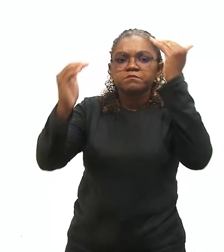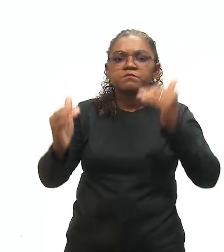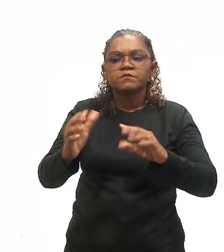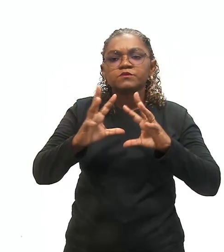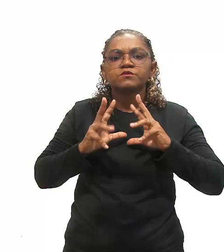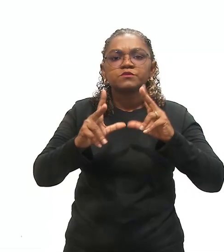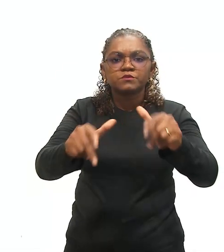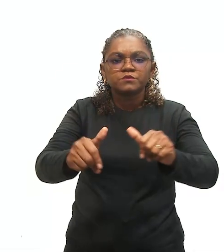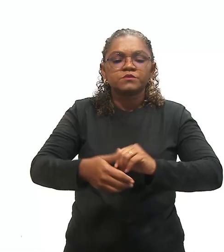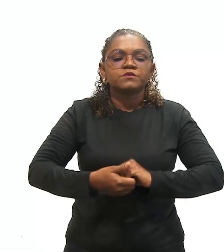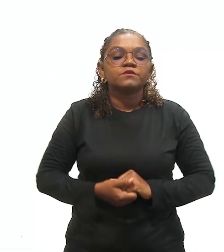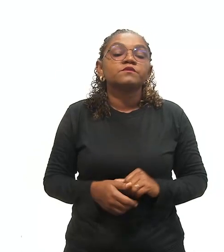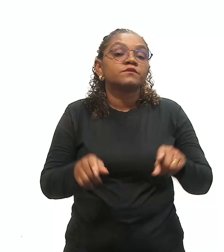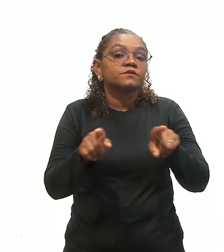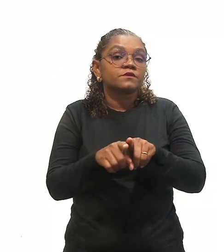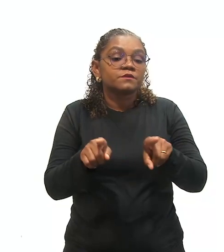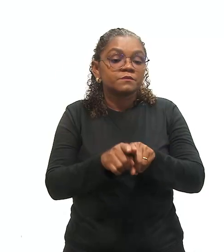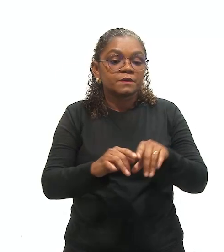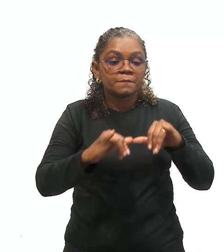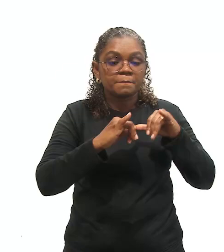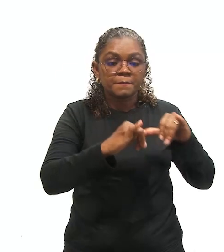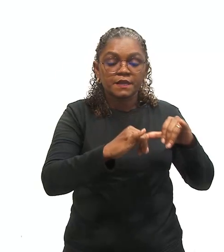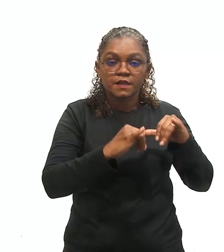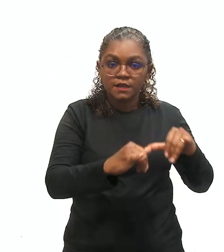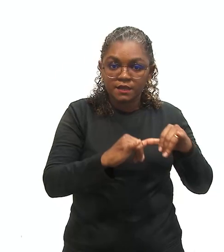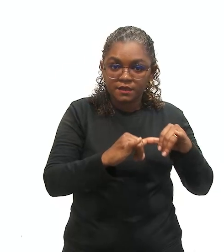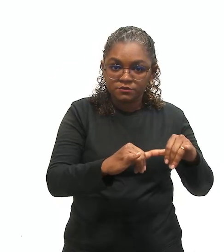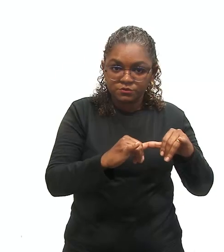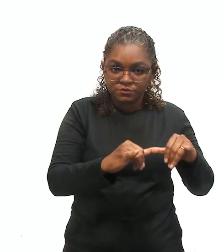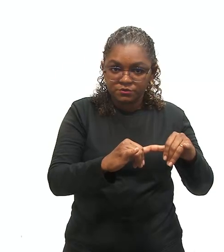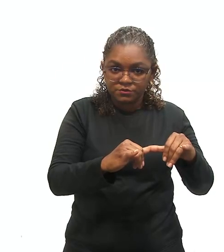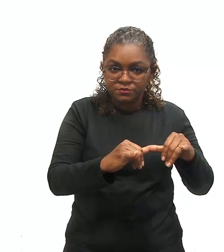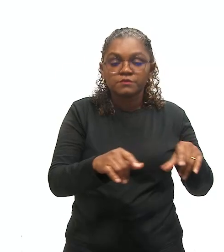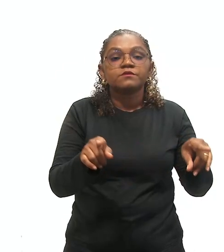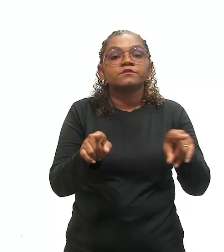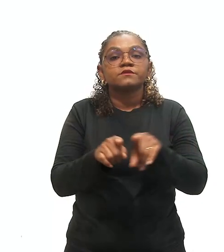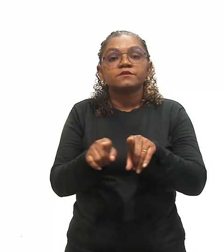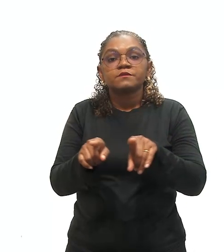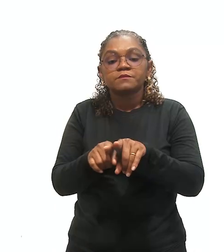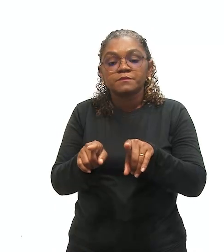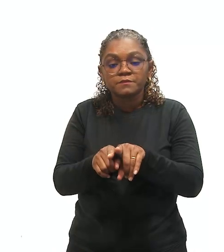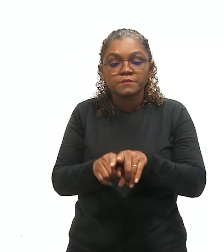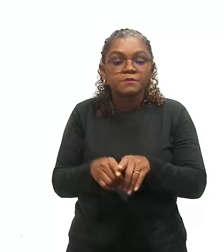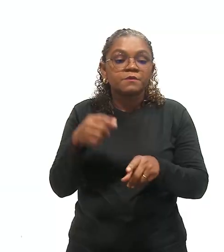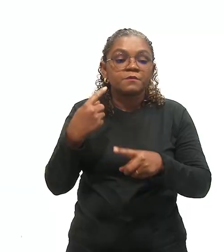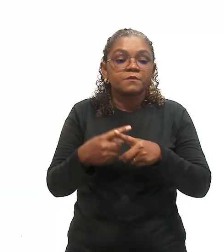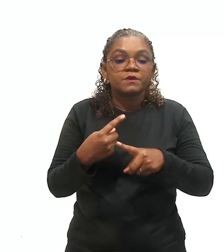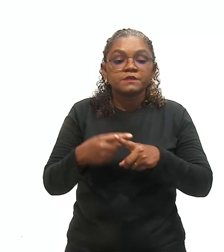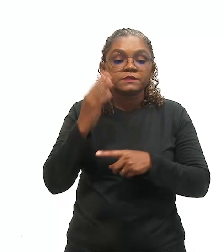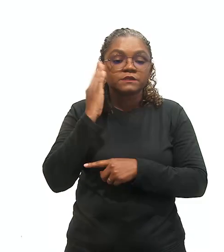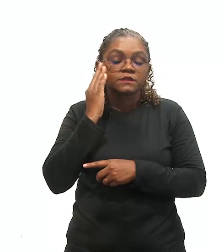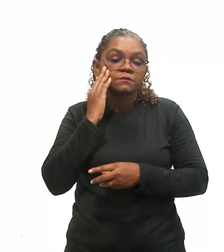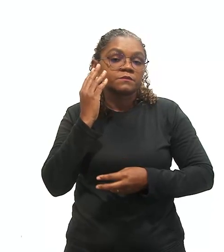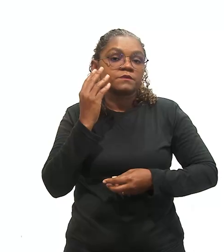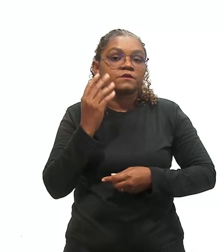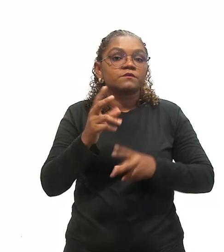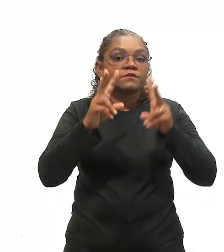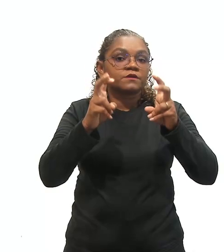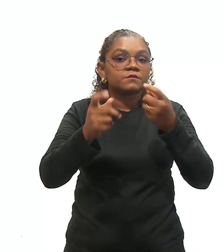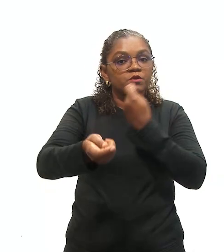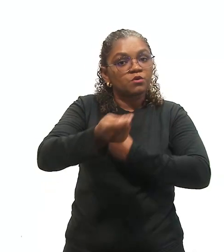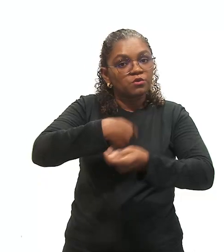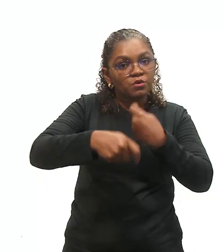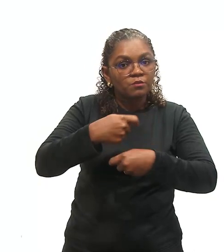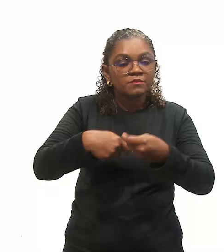a atividade econômica. E às vezes os mercados falham e os governos podem atuar, melhorando o